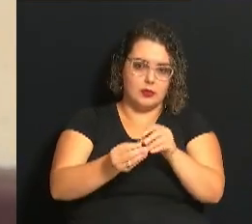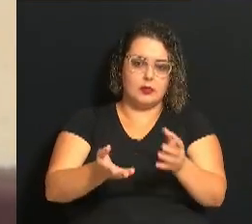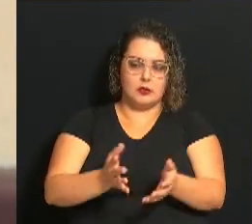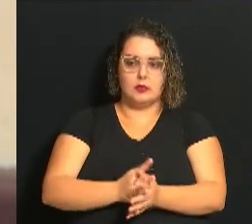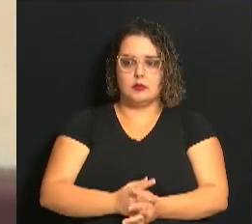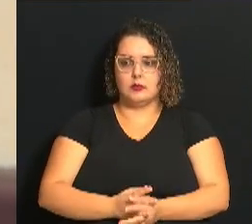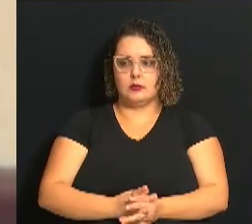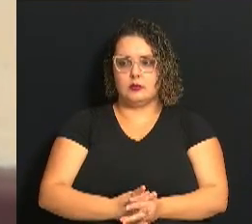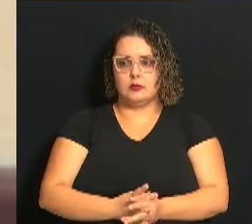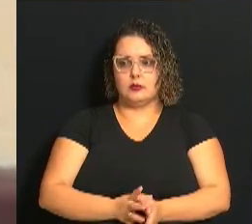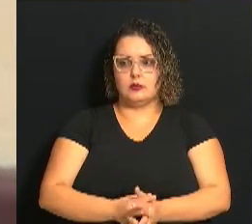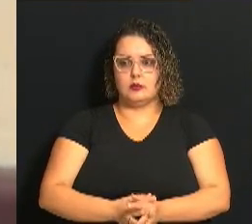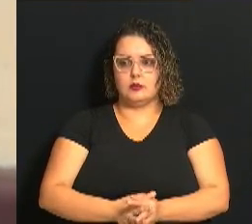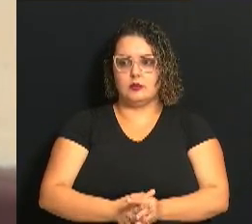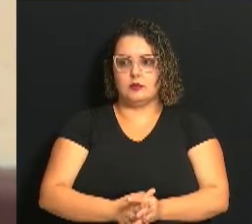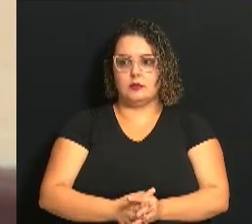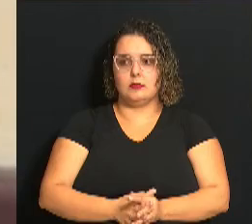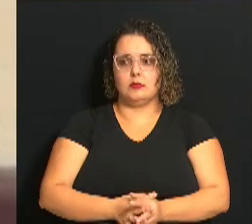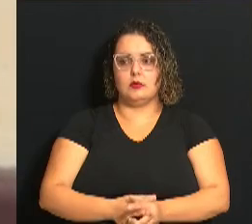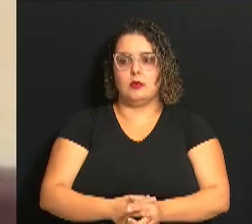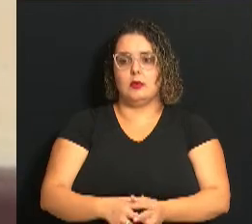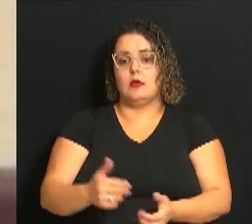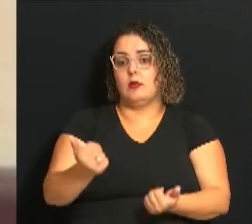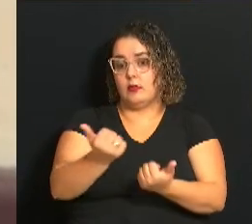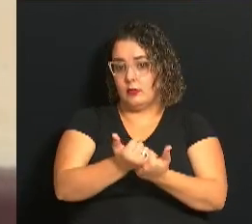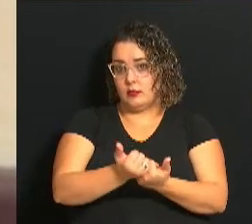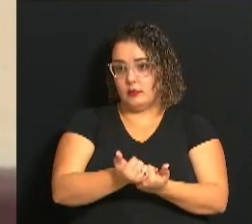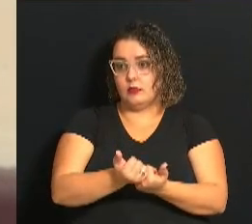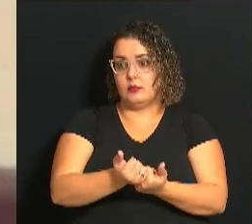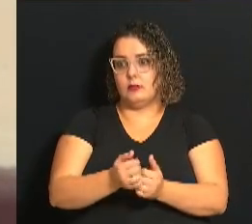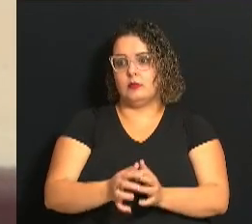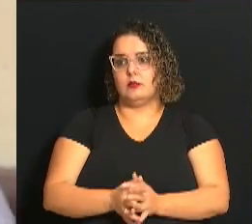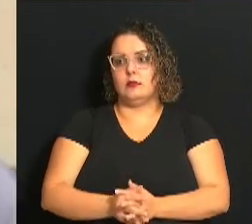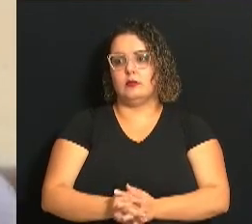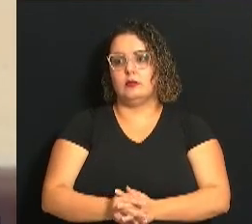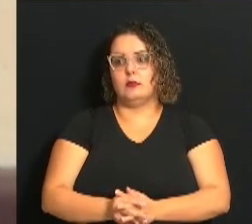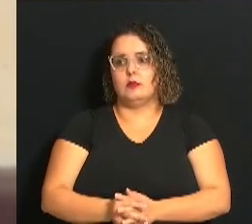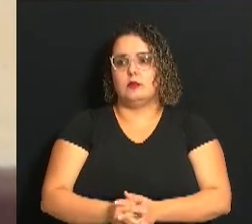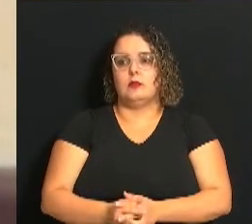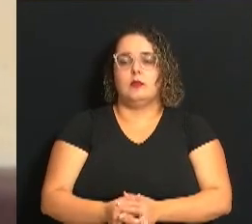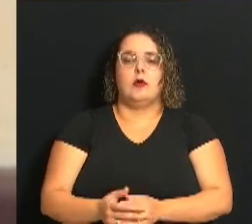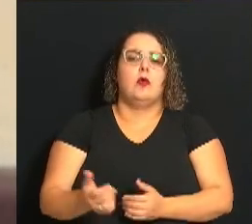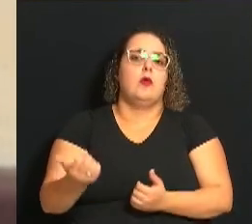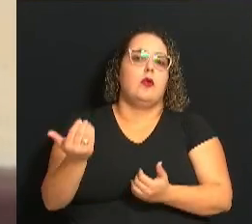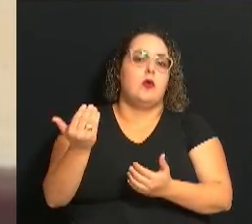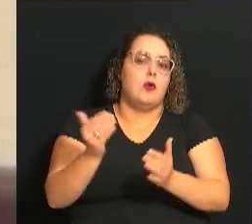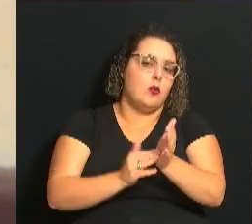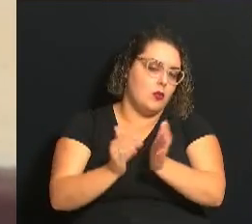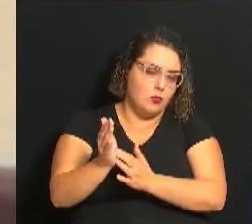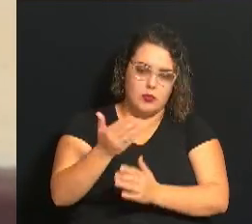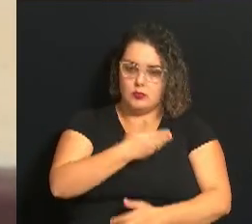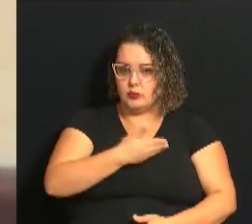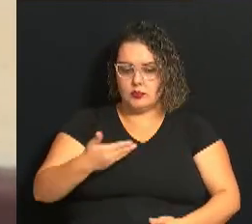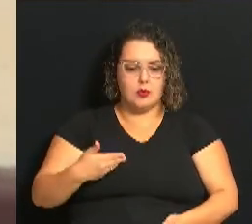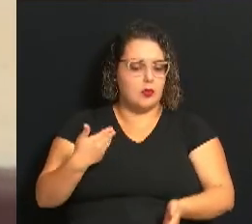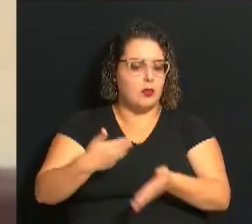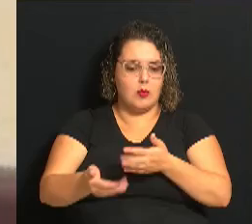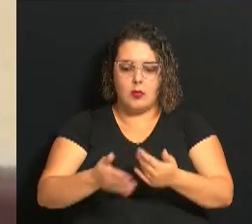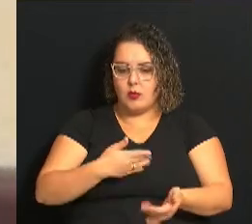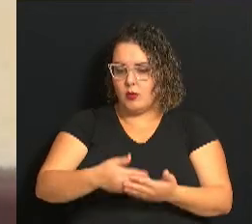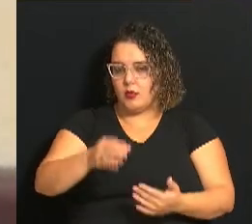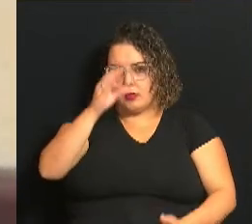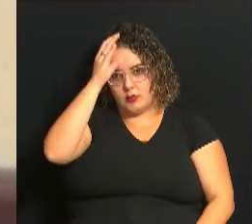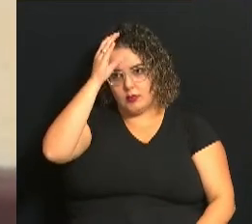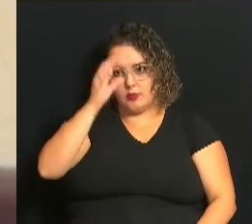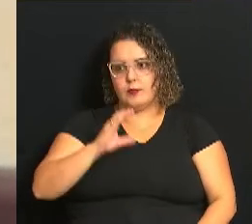é preenchido por meio de concurso público, que podem participar qualquer cidadão,